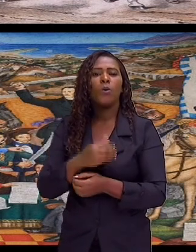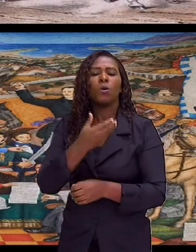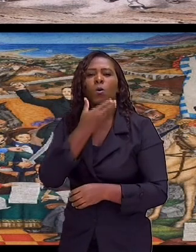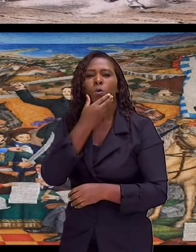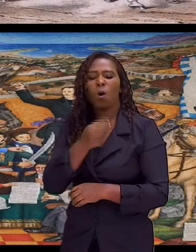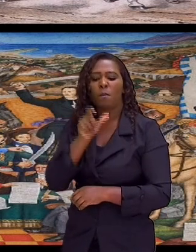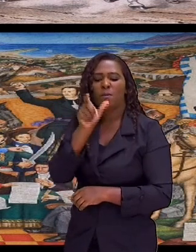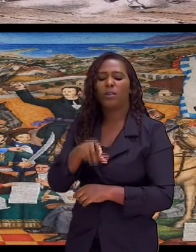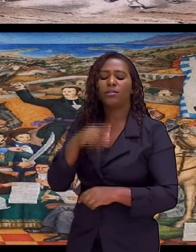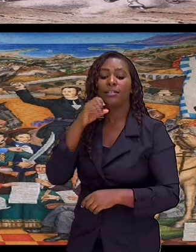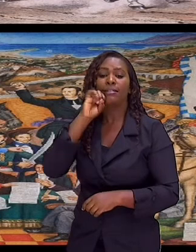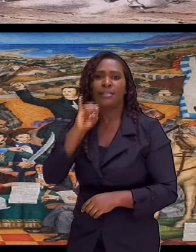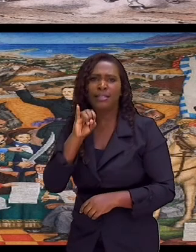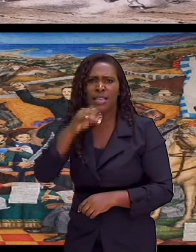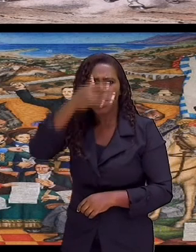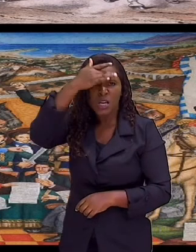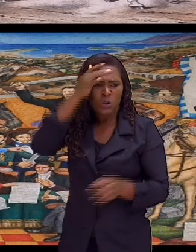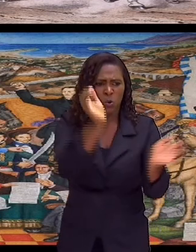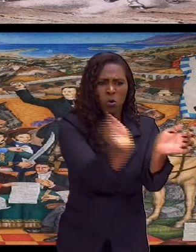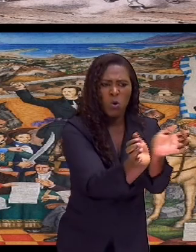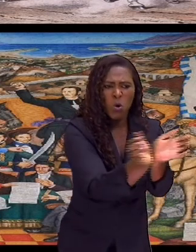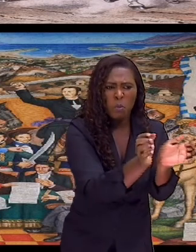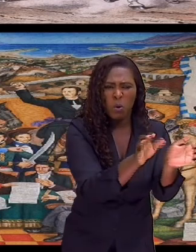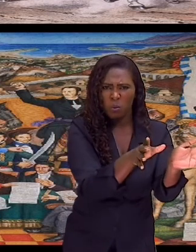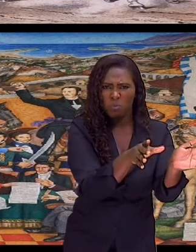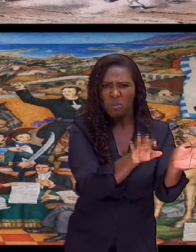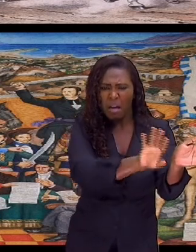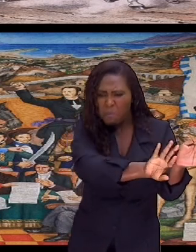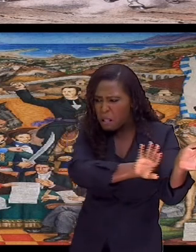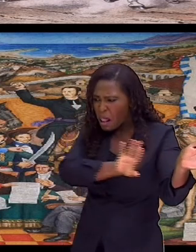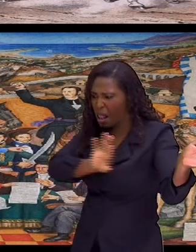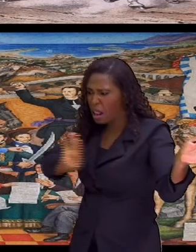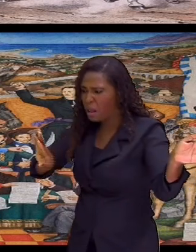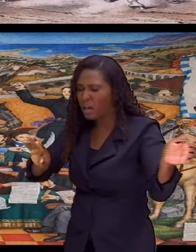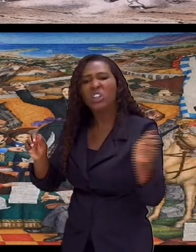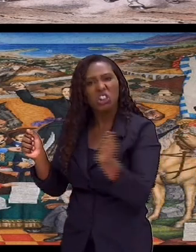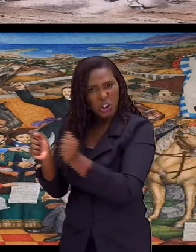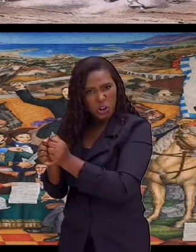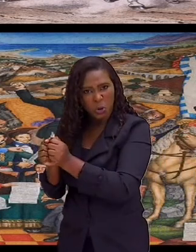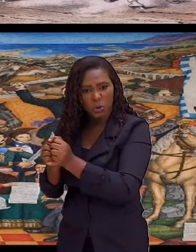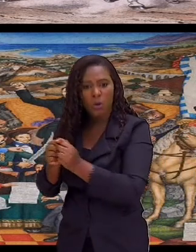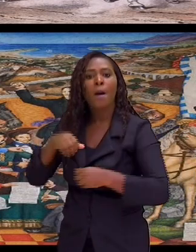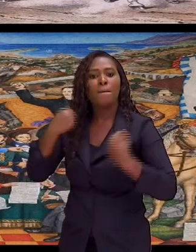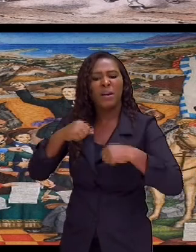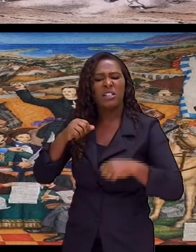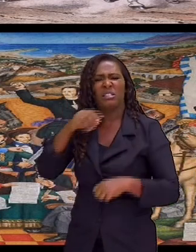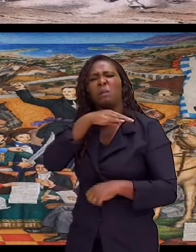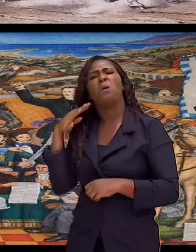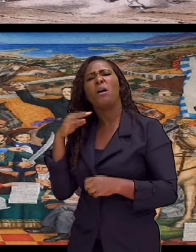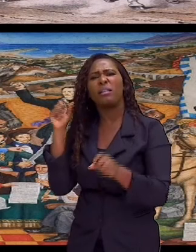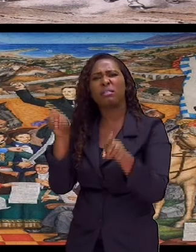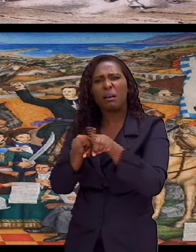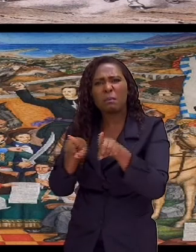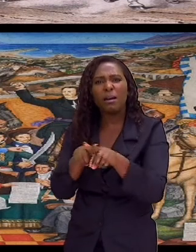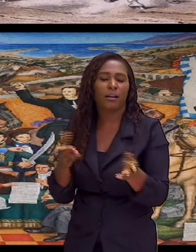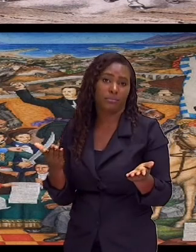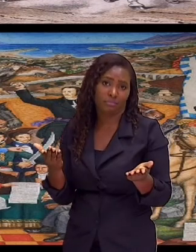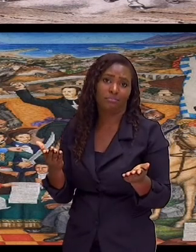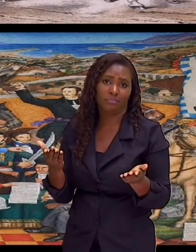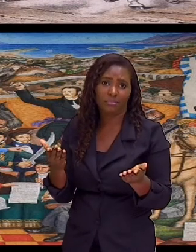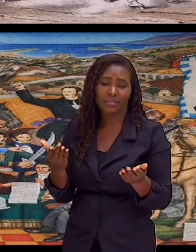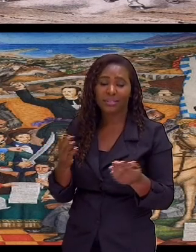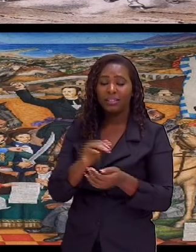da rebelião e focalizaram as guerras contra a metrópole e seus representantes.